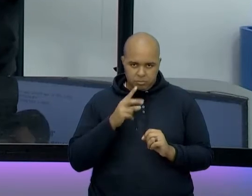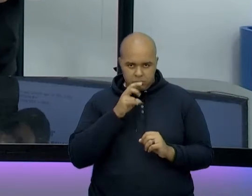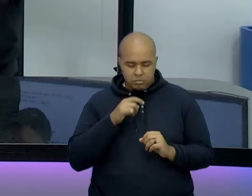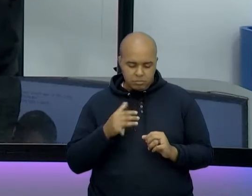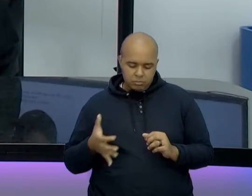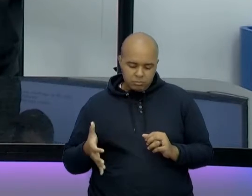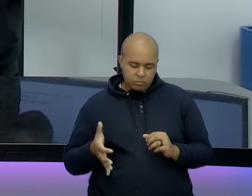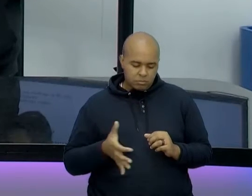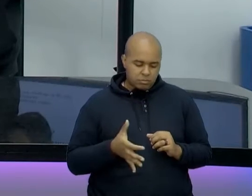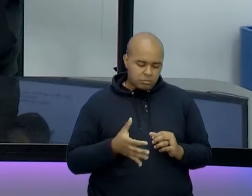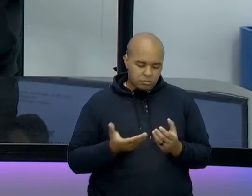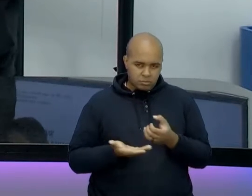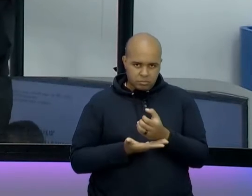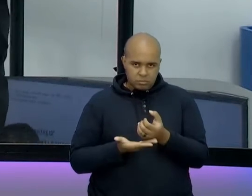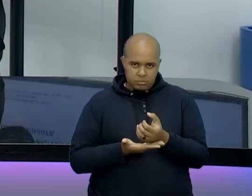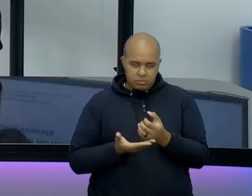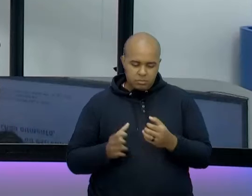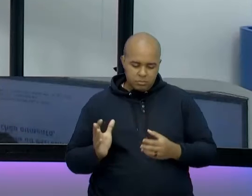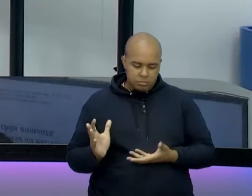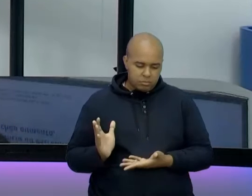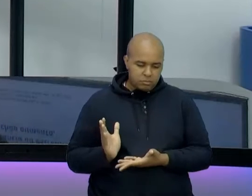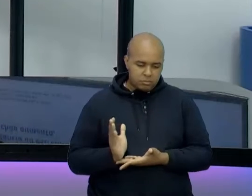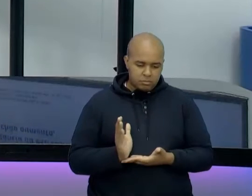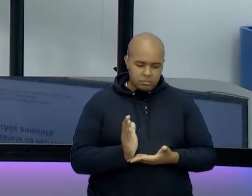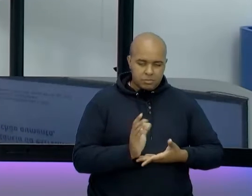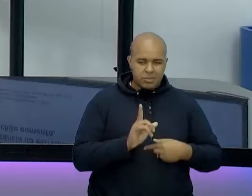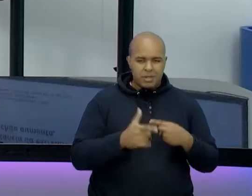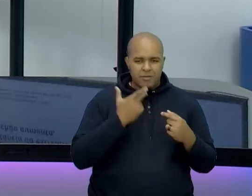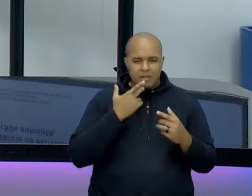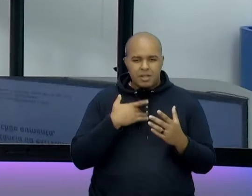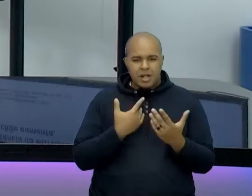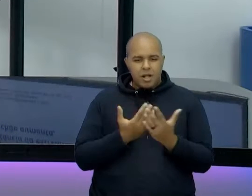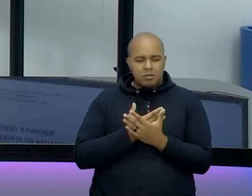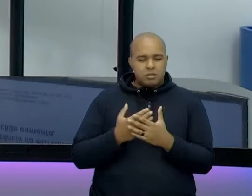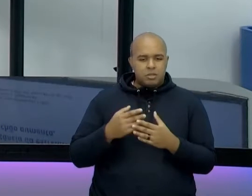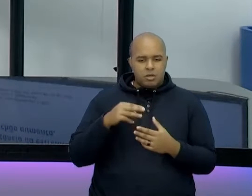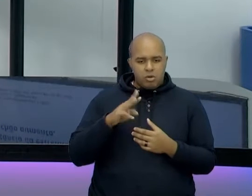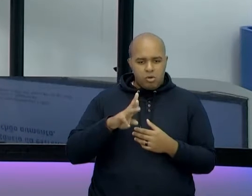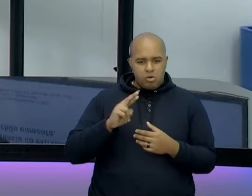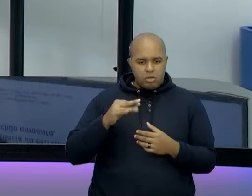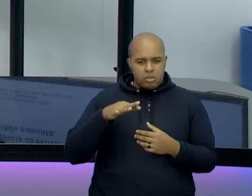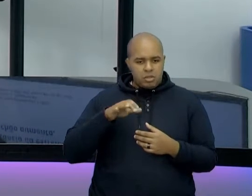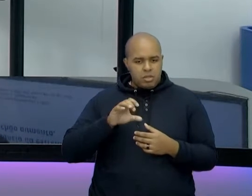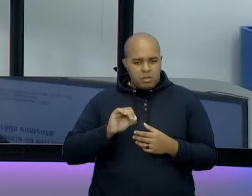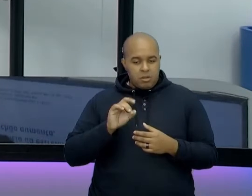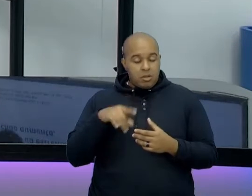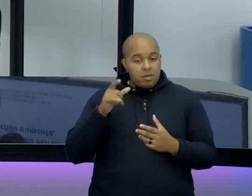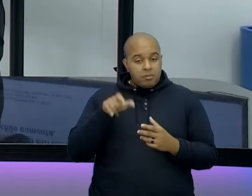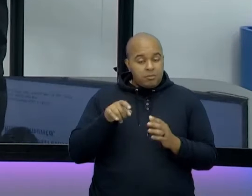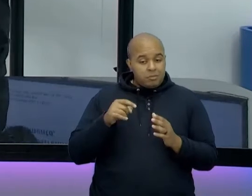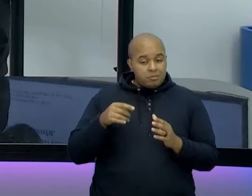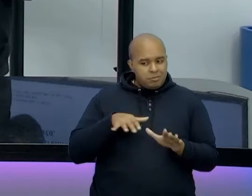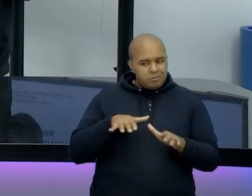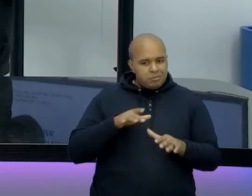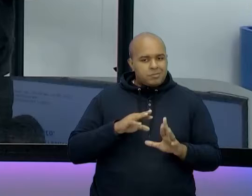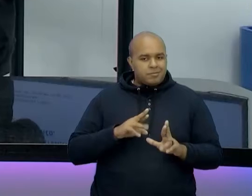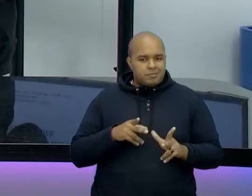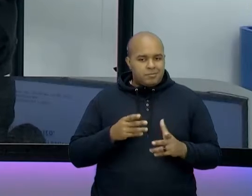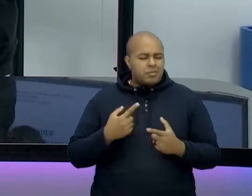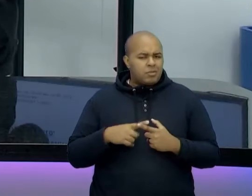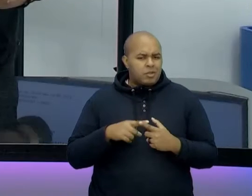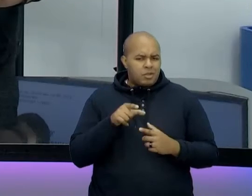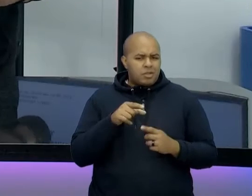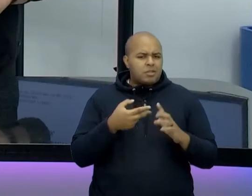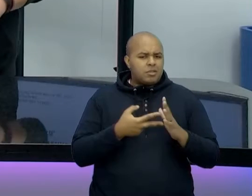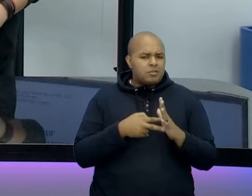força do atrito que está embaixo do objeto. Quando a gente já fala de um movimento de rotação, esse movimento já é diferente, porque